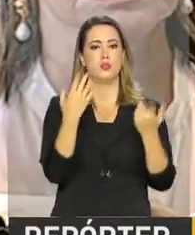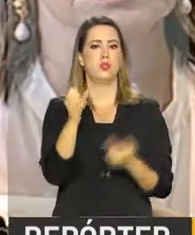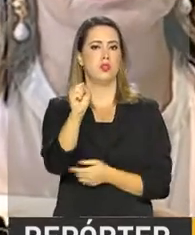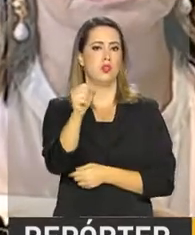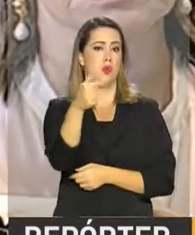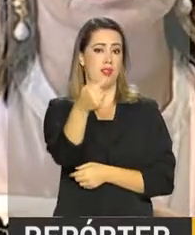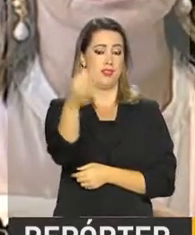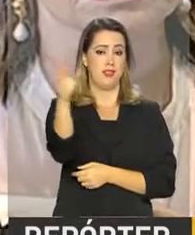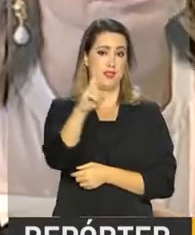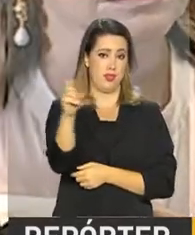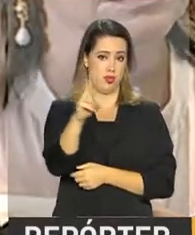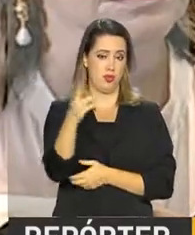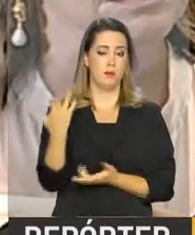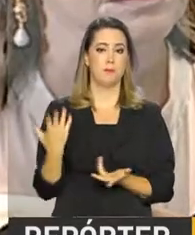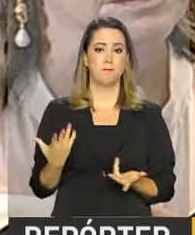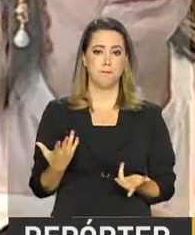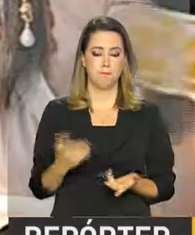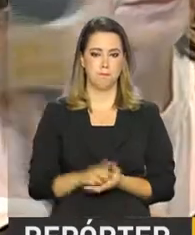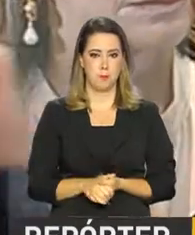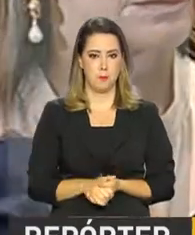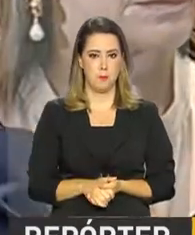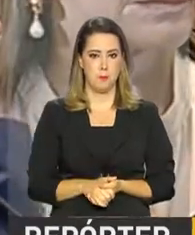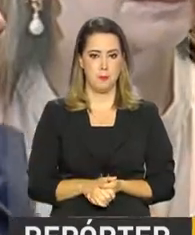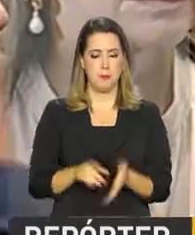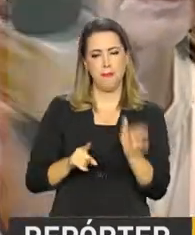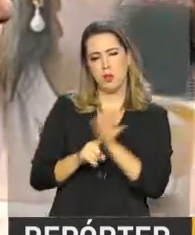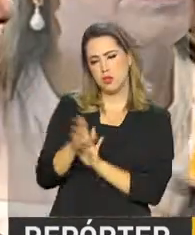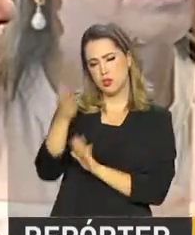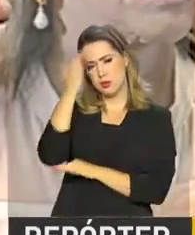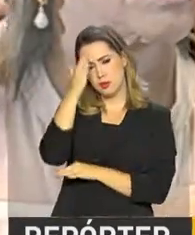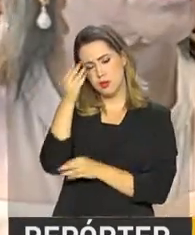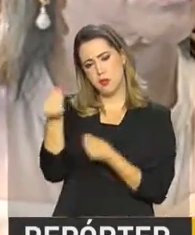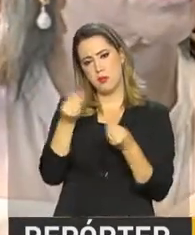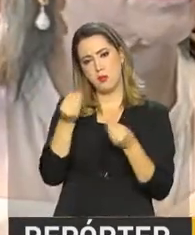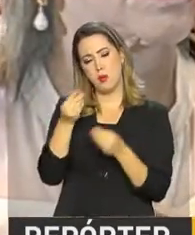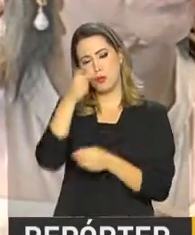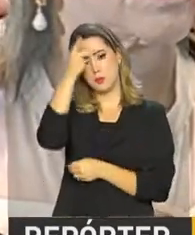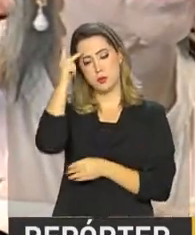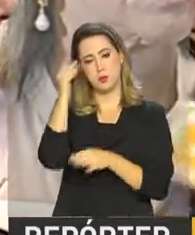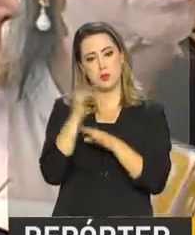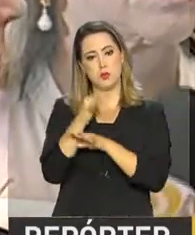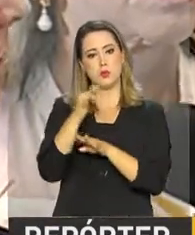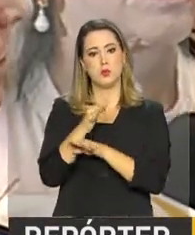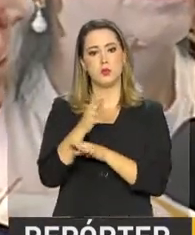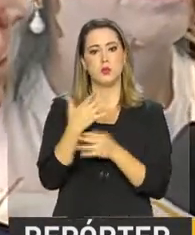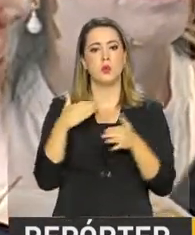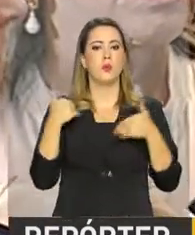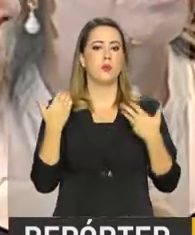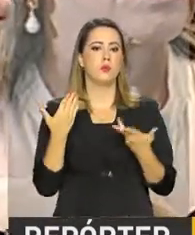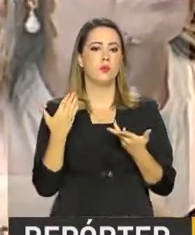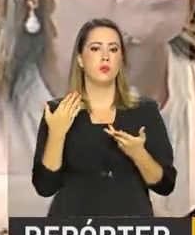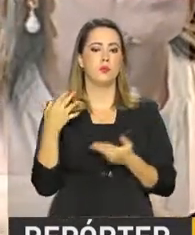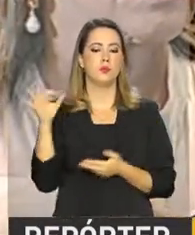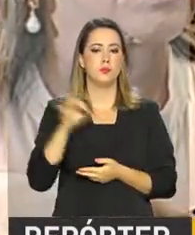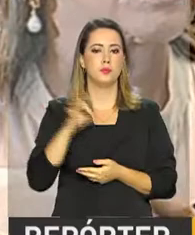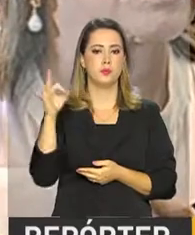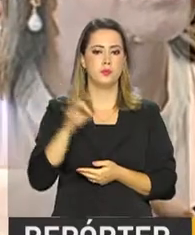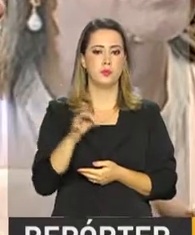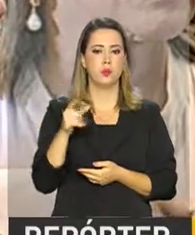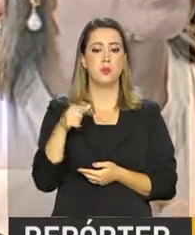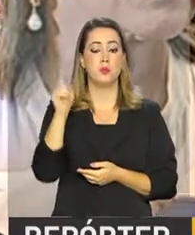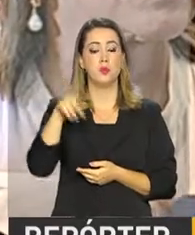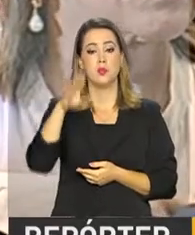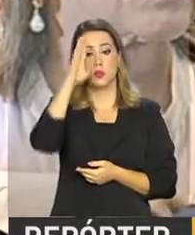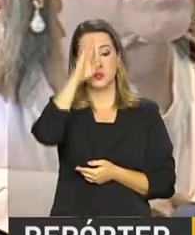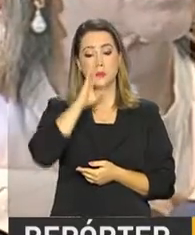R$ 87. Vocês já têm uma avaliação desses ausentes? Que percentual é de